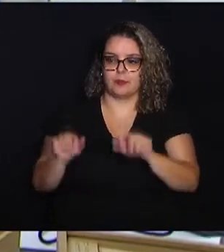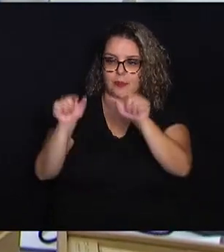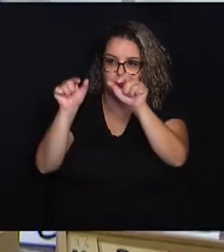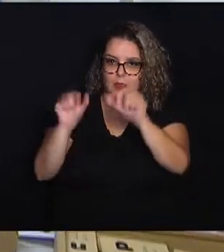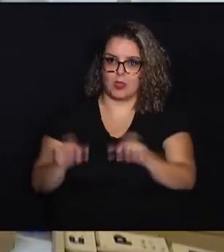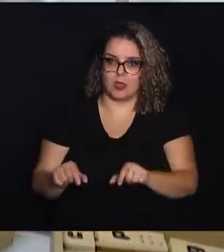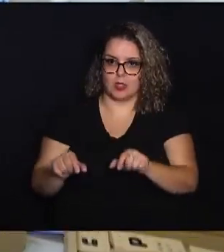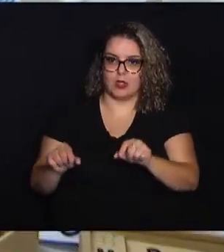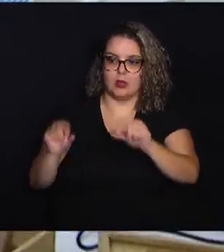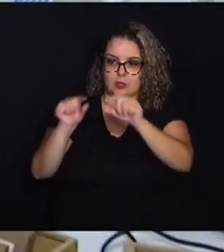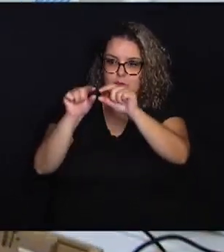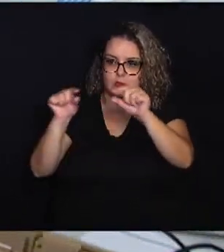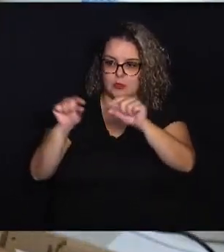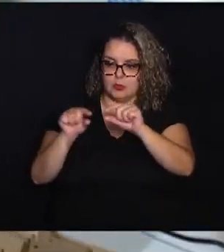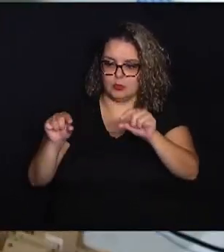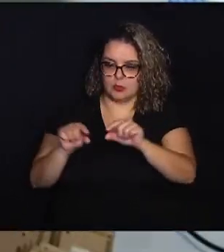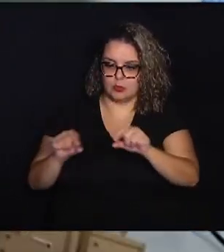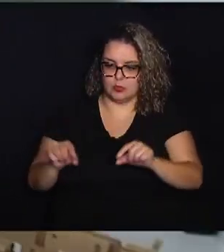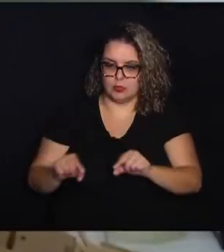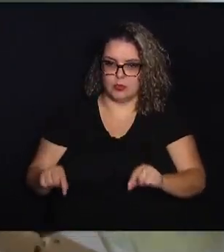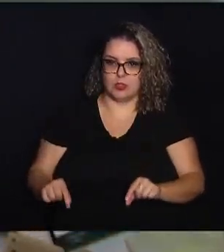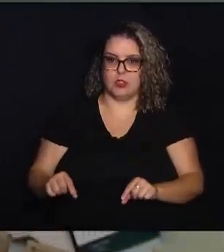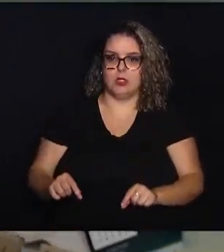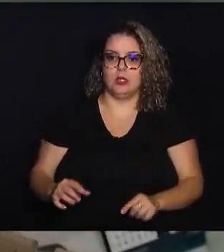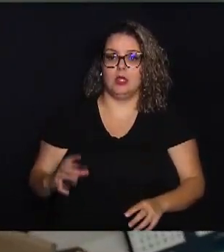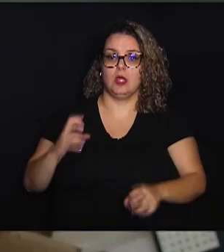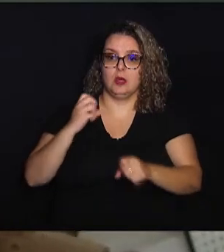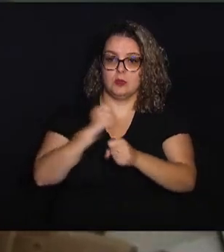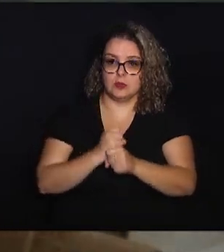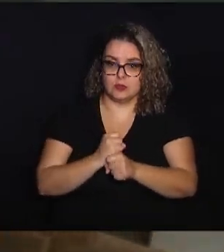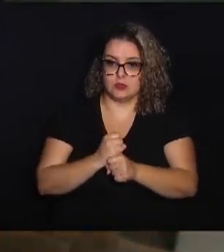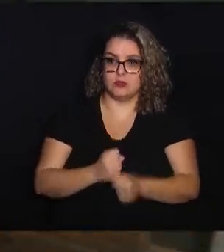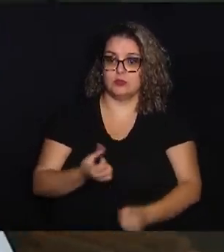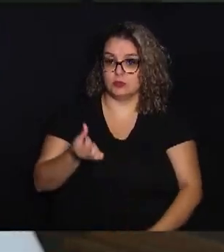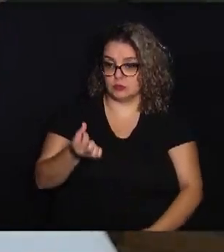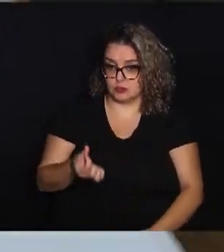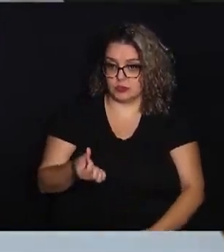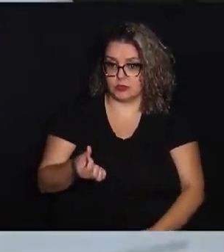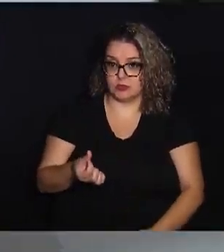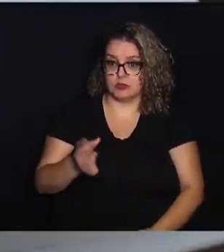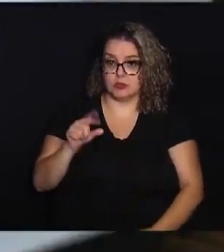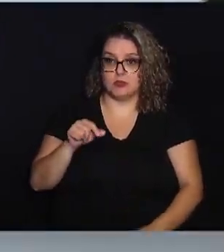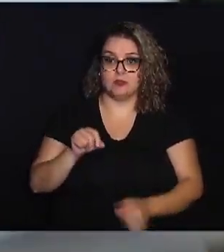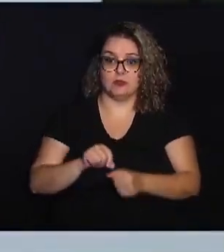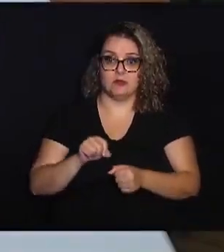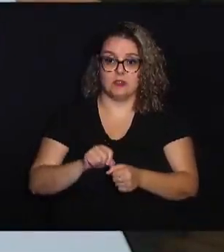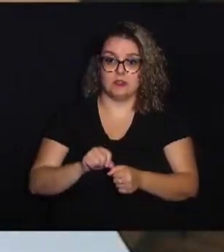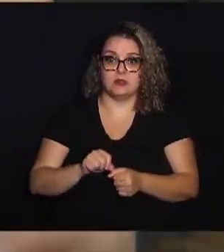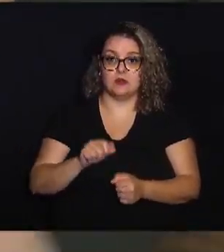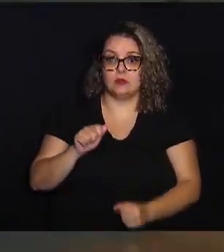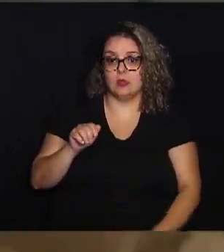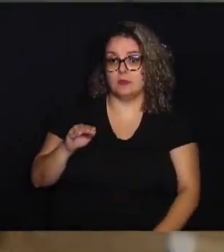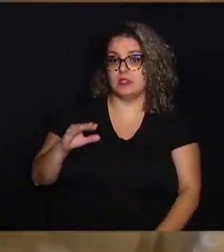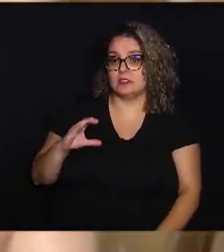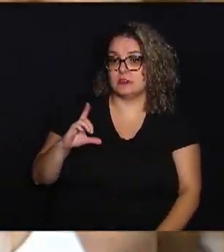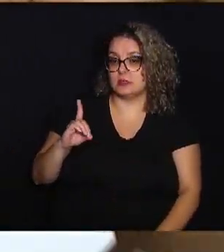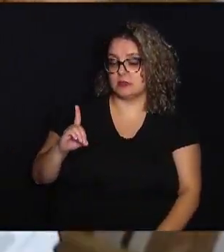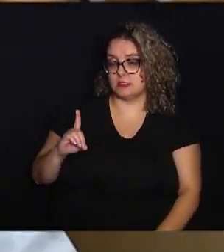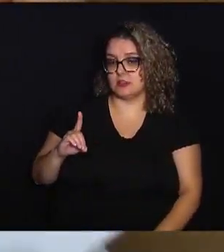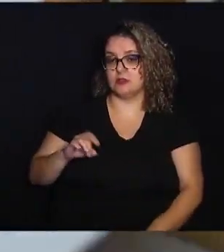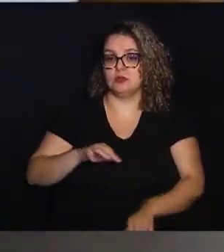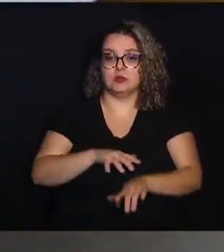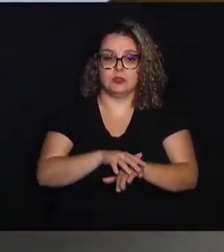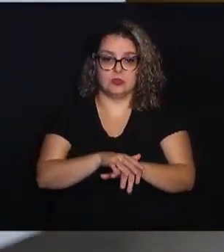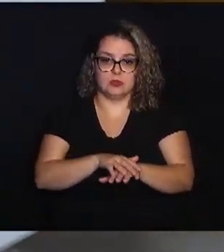6 linhas. A combinação desses 6 pontinhos é que vai formar o alfabeto Braille, né? Então